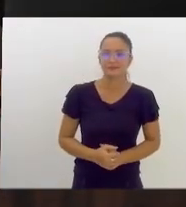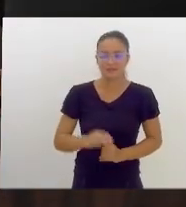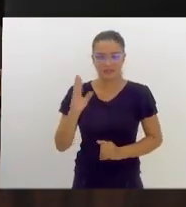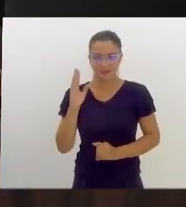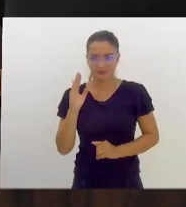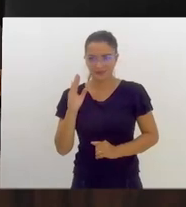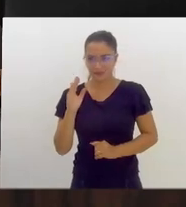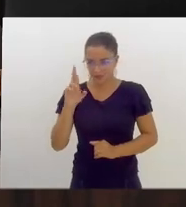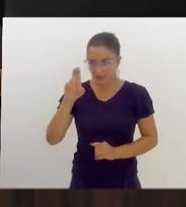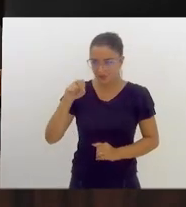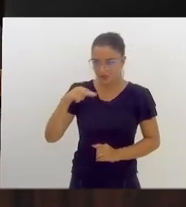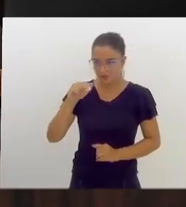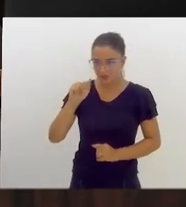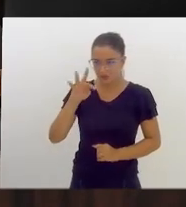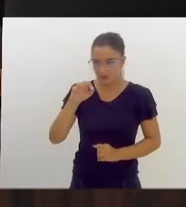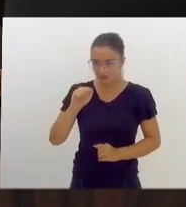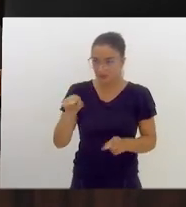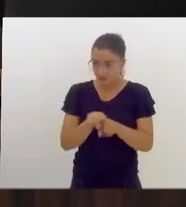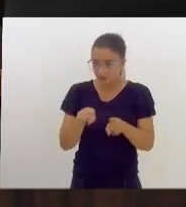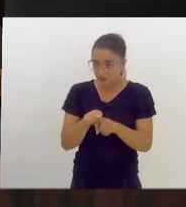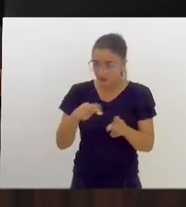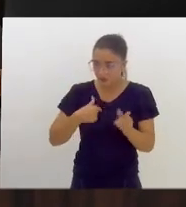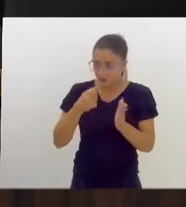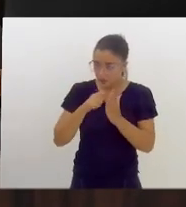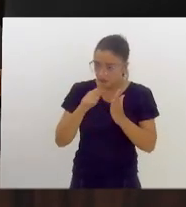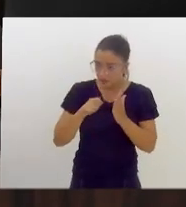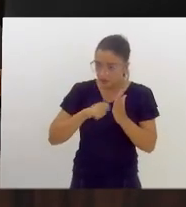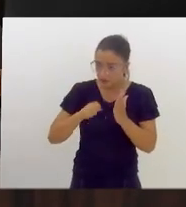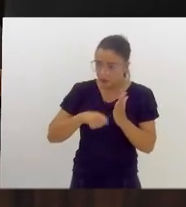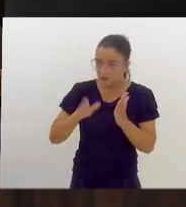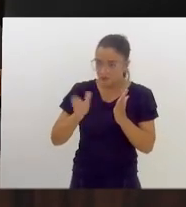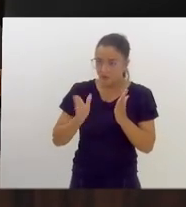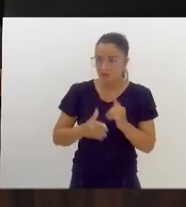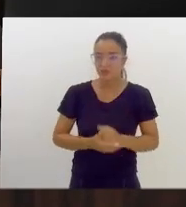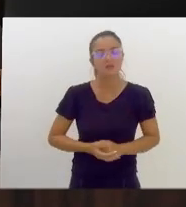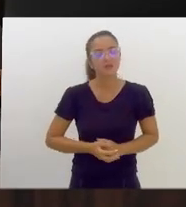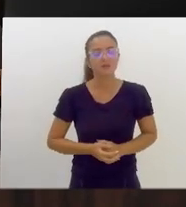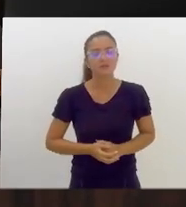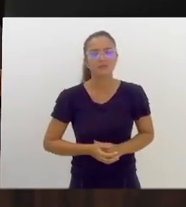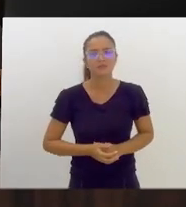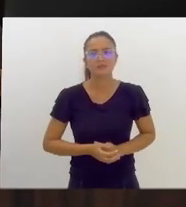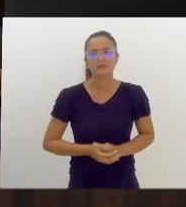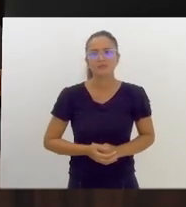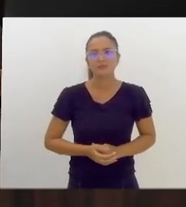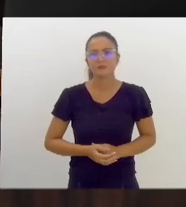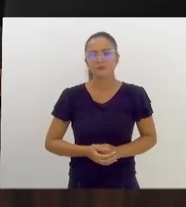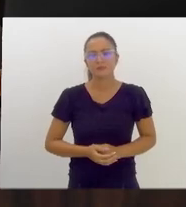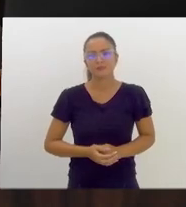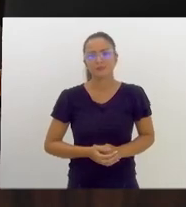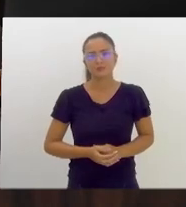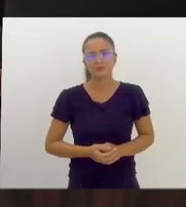Anuncio, Renata também. Todos aqui eu repeti para declaração.